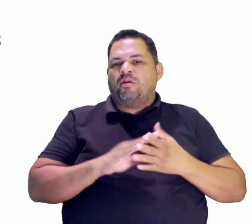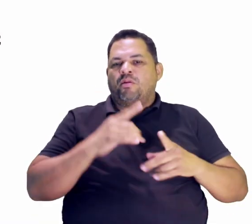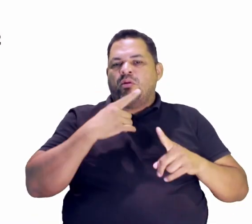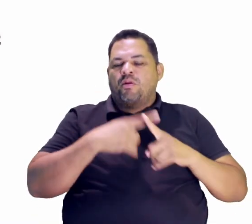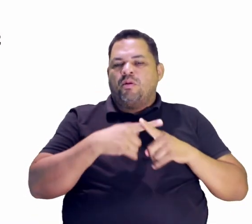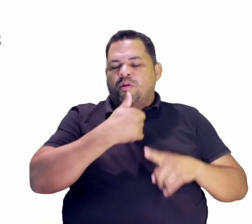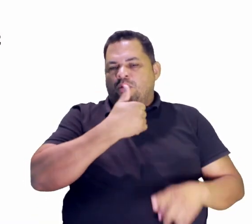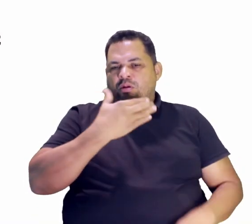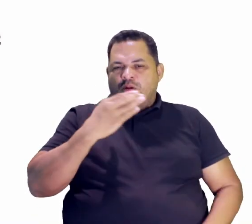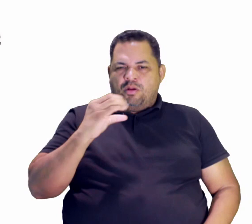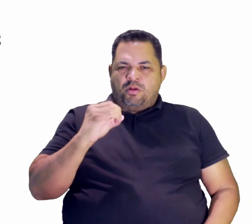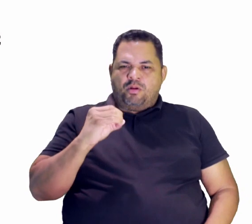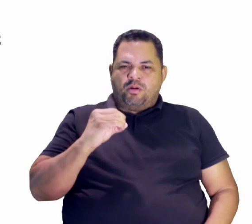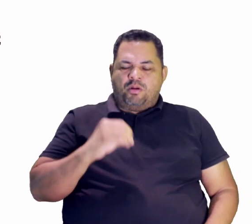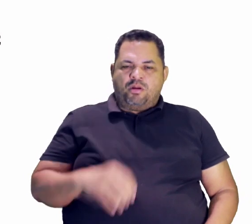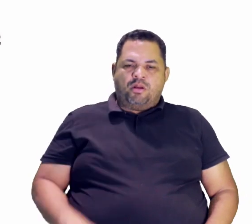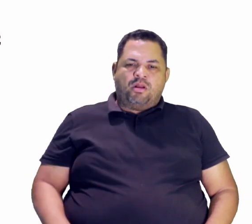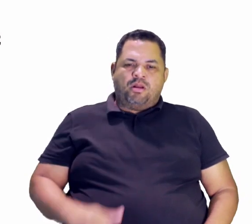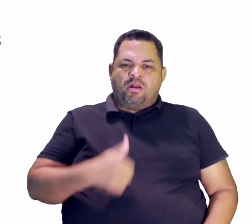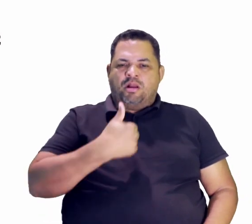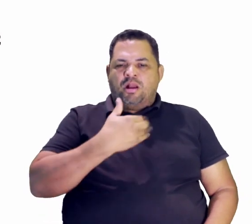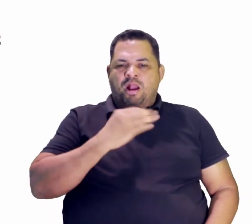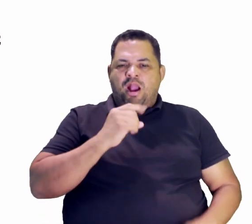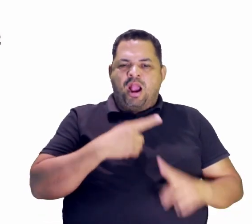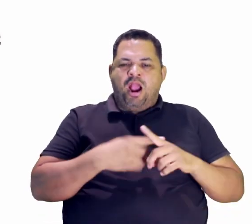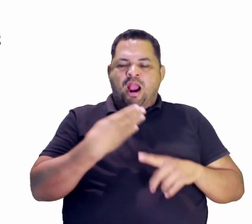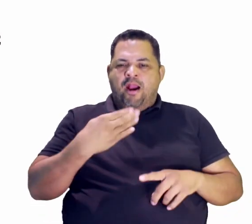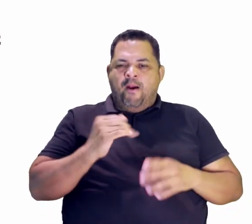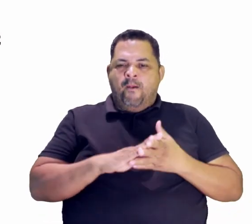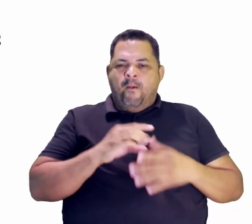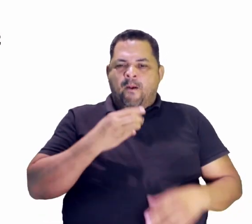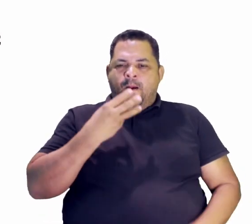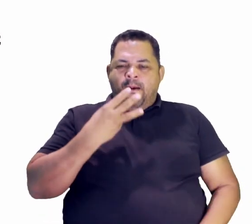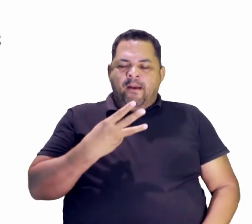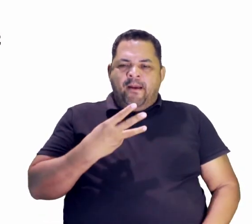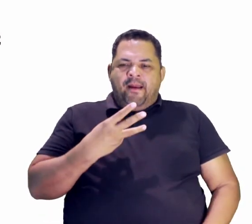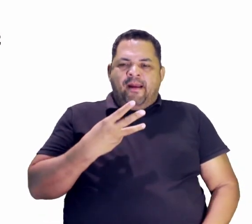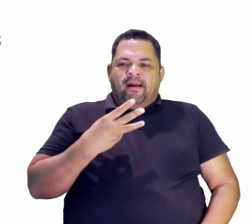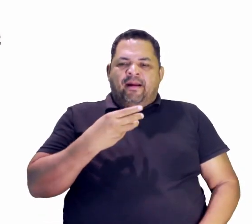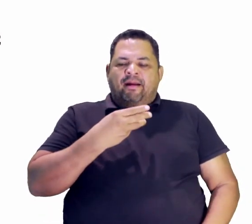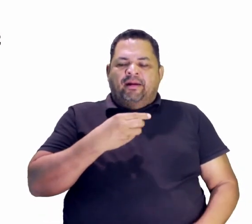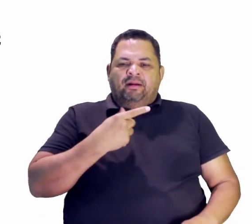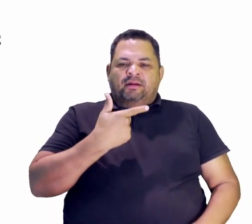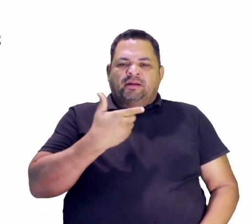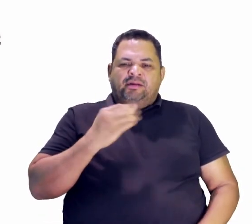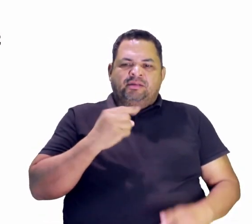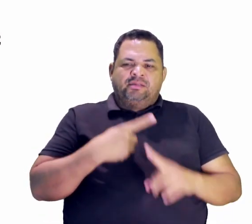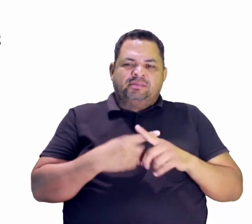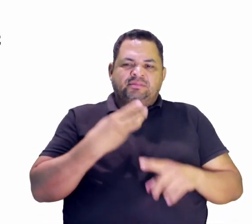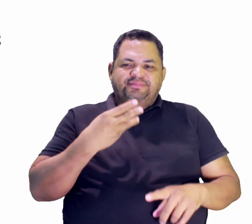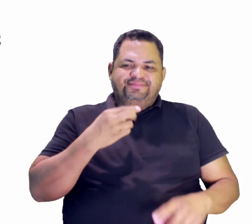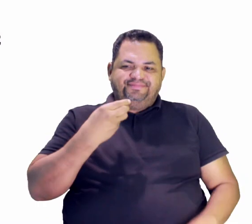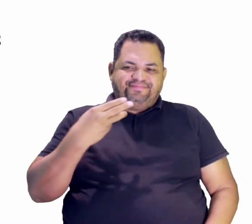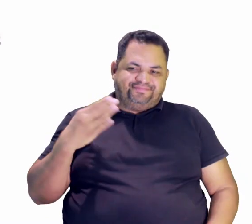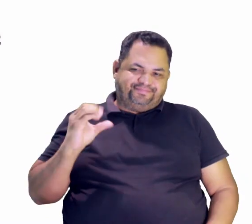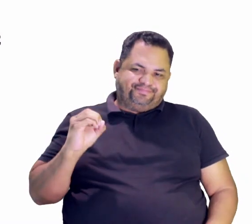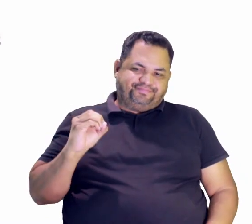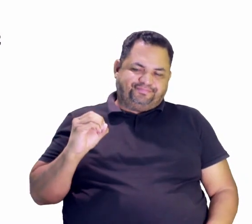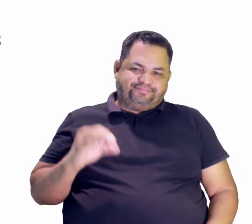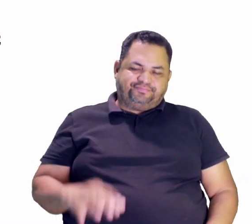ó, 10 vezes 4 é 40, 10 vezes 3 é 30. A resposta é 10 vezes 5,